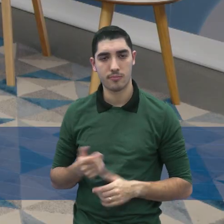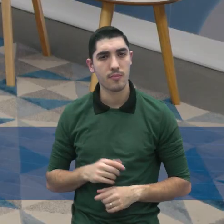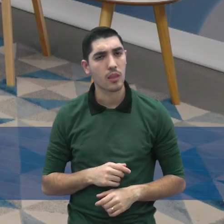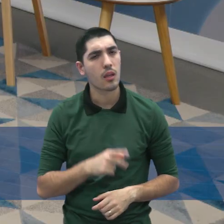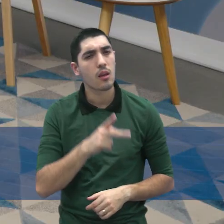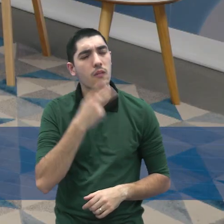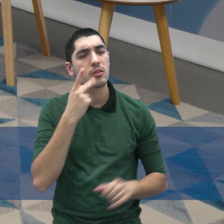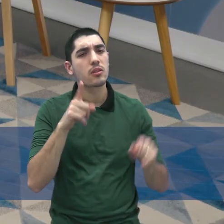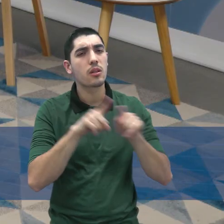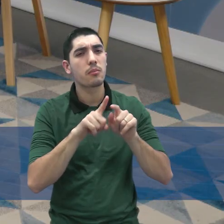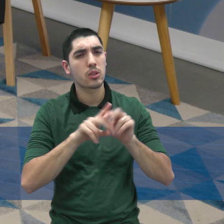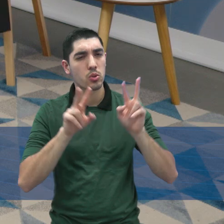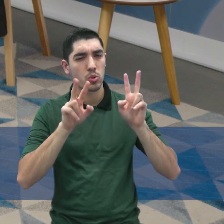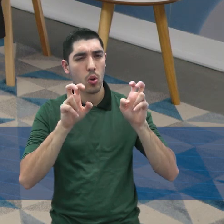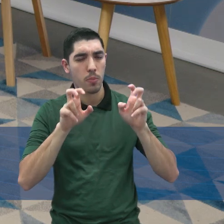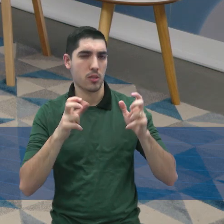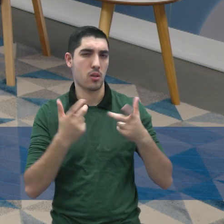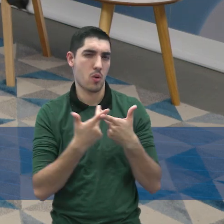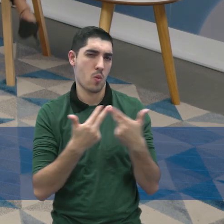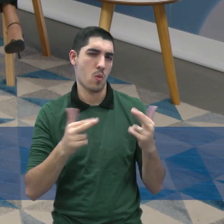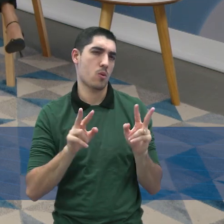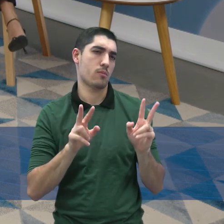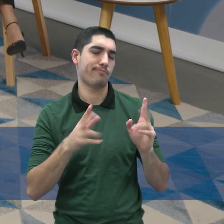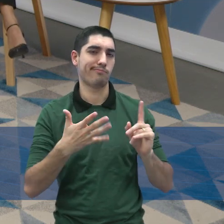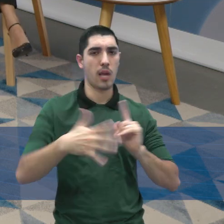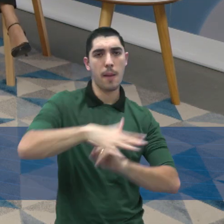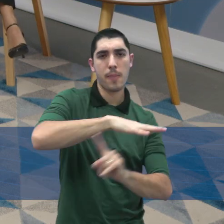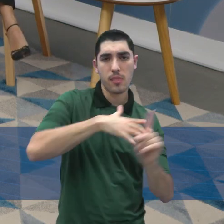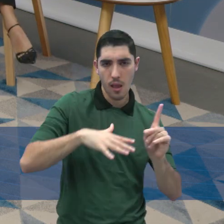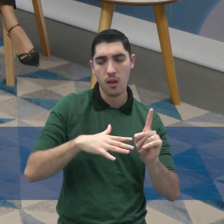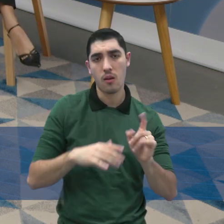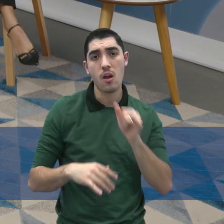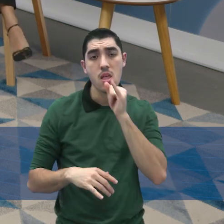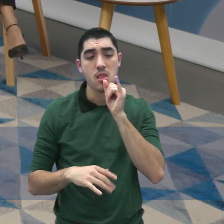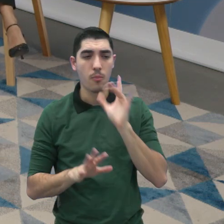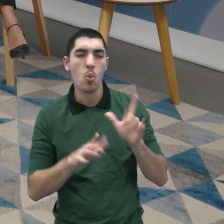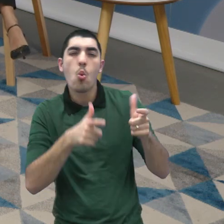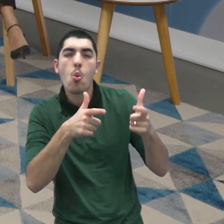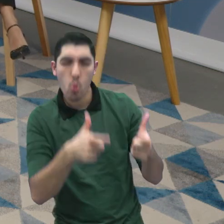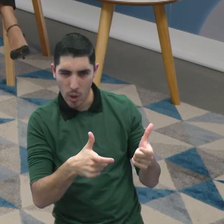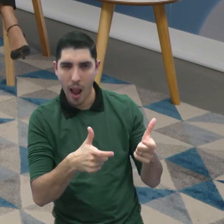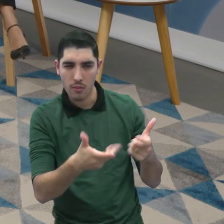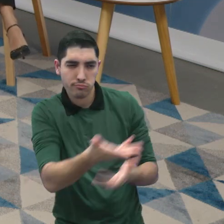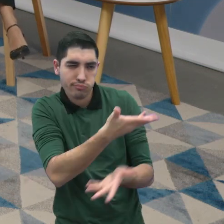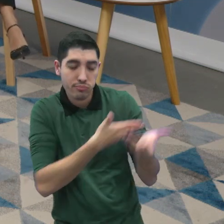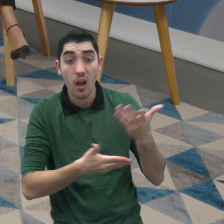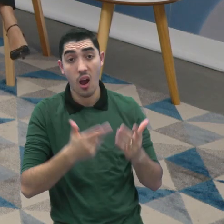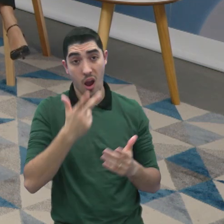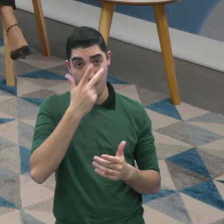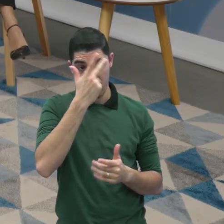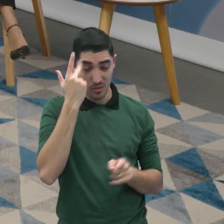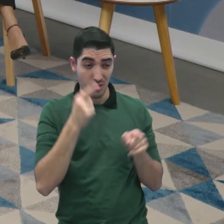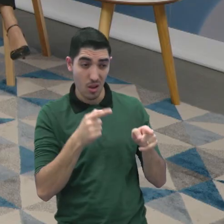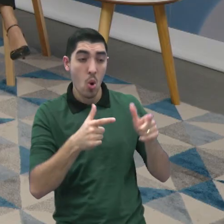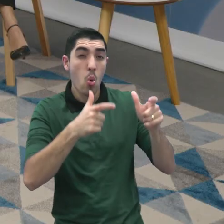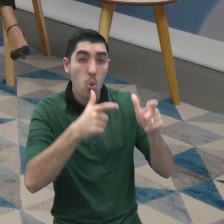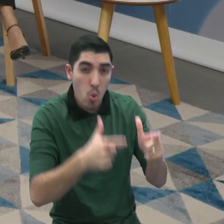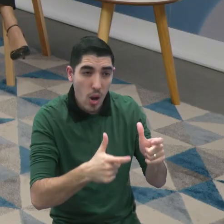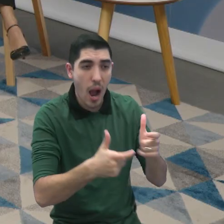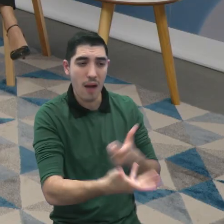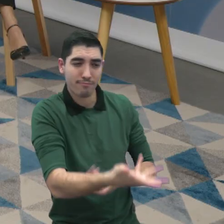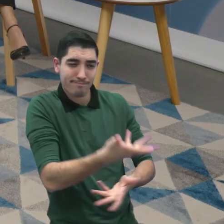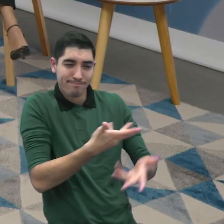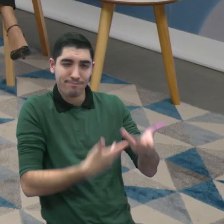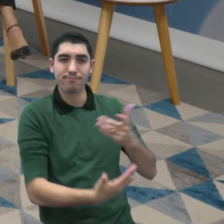dos fatores ambientais. Em algumas pessoas são mais propensas a serem violentas, por